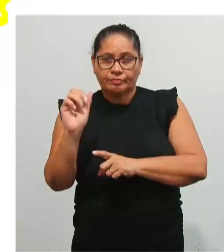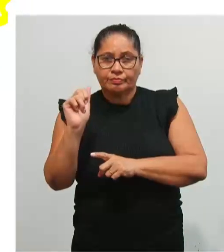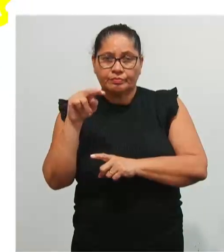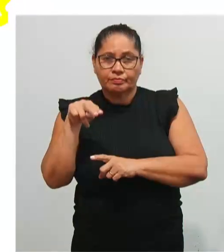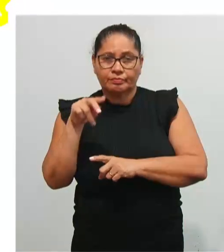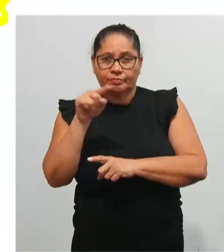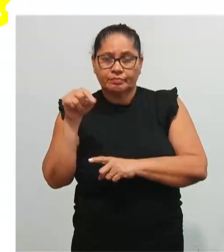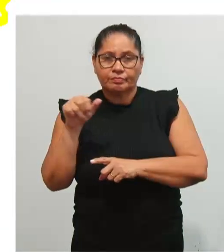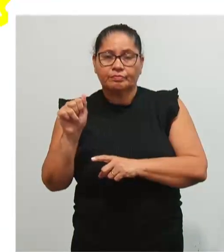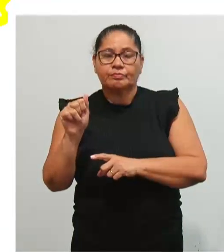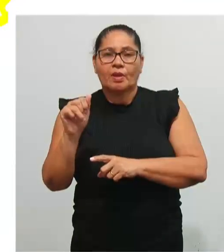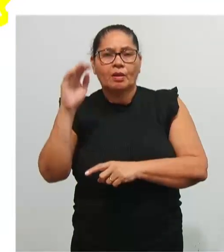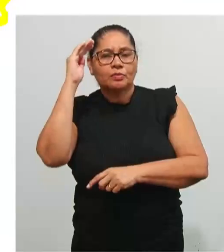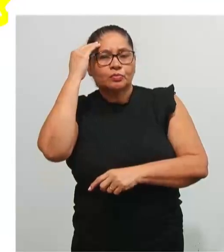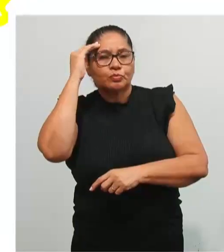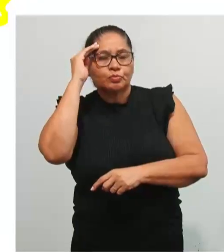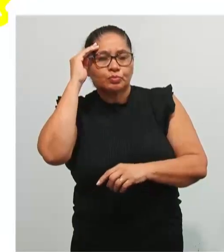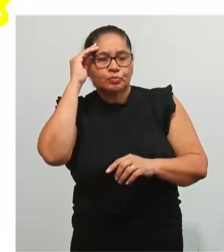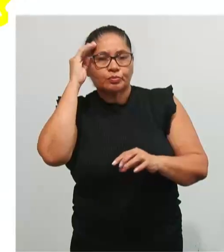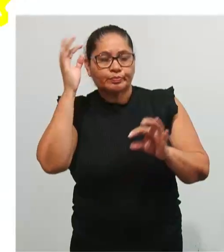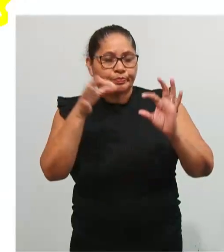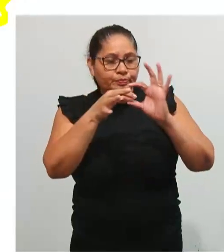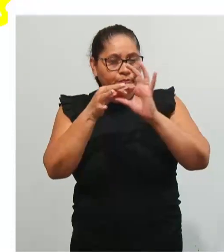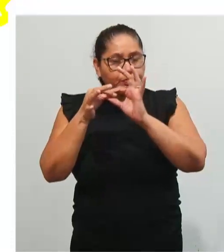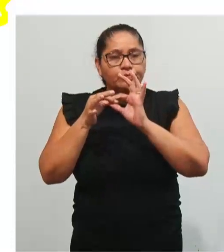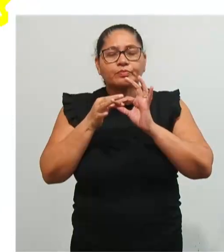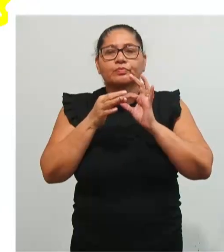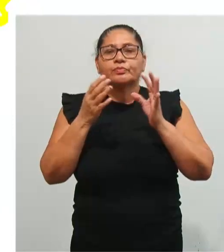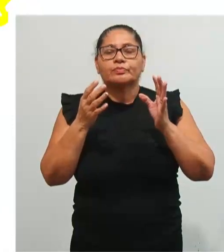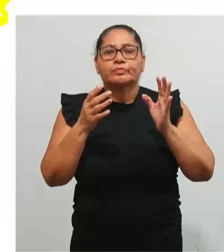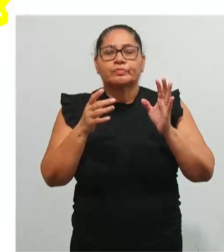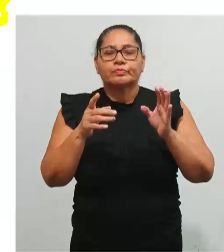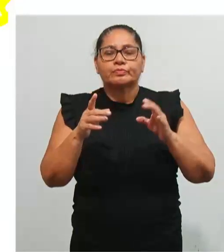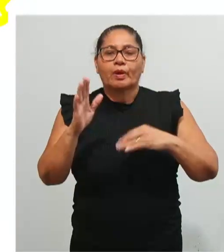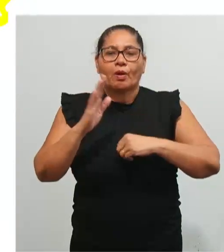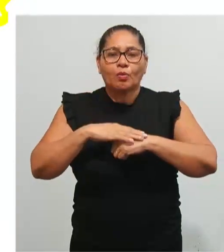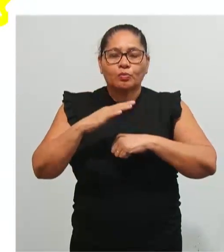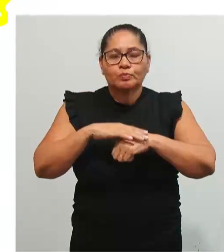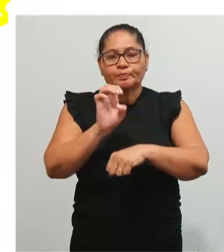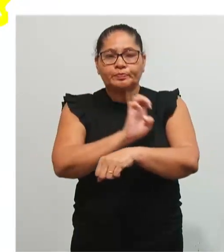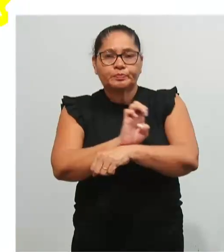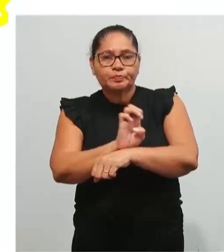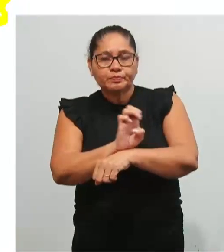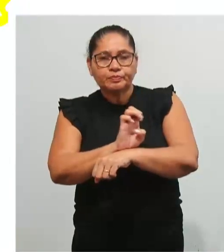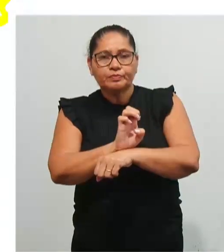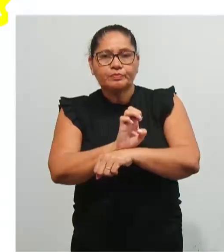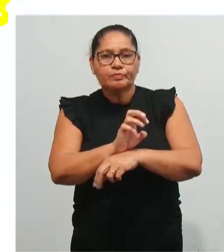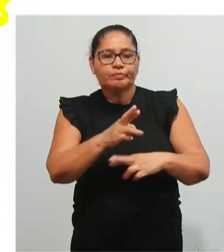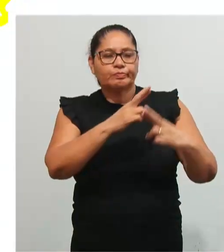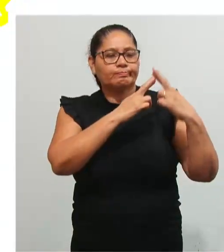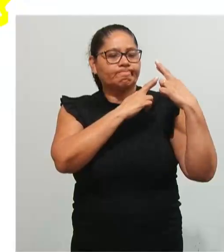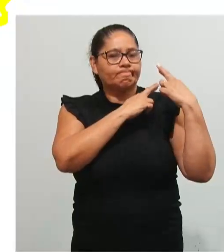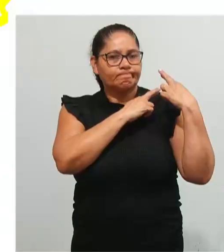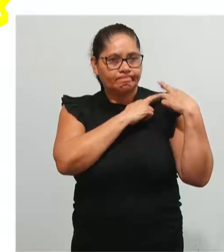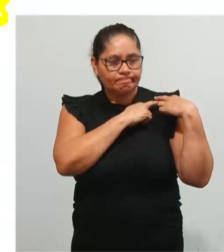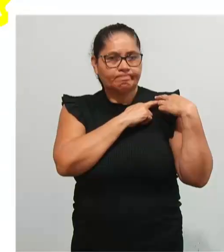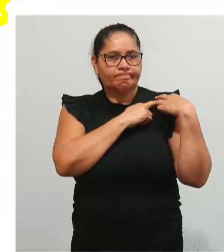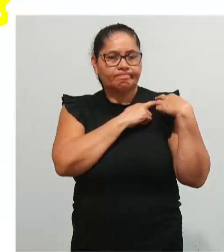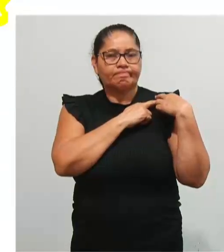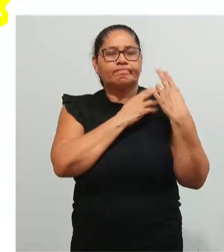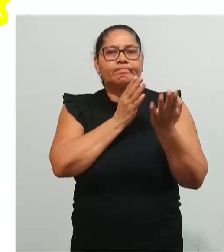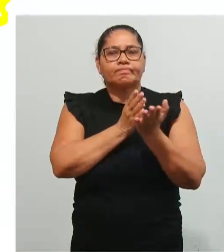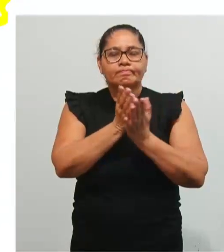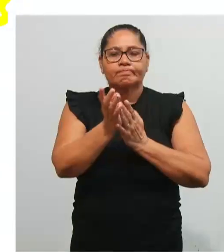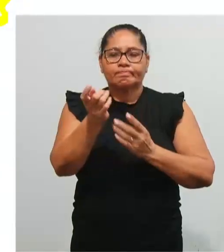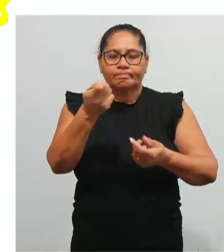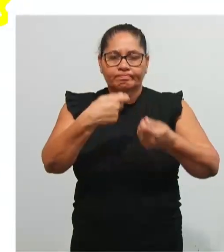ser entendida dentro do contexto da redefinição do papel do Estado, que deixa de ser responsável direto pelo desenvolvimento econômico